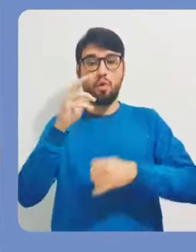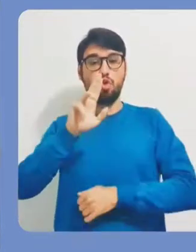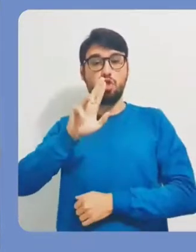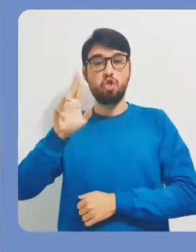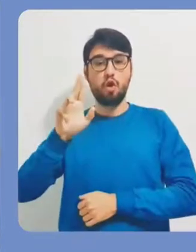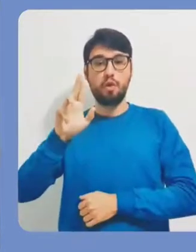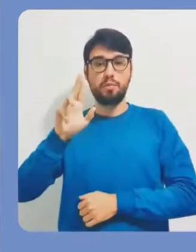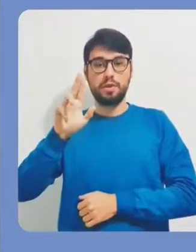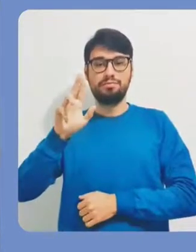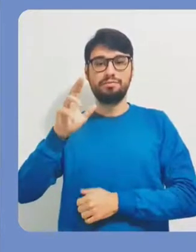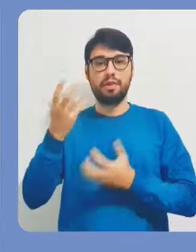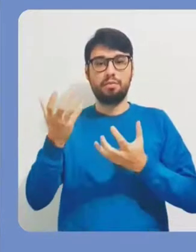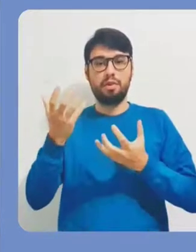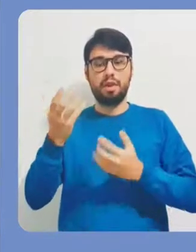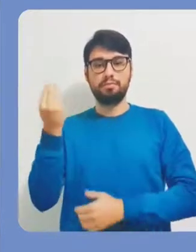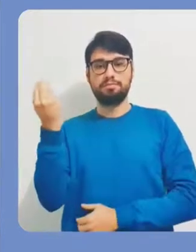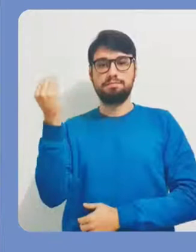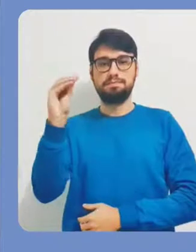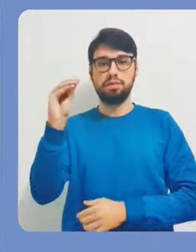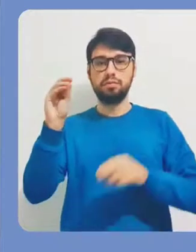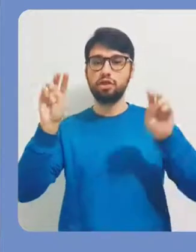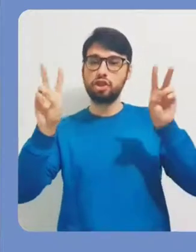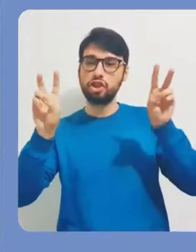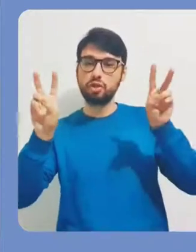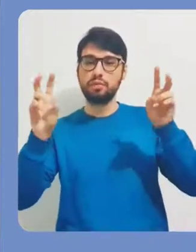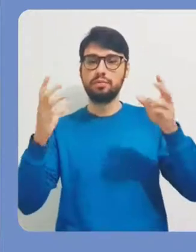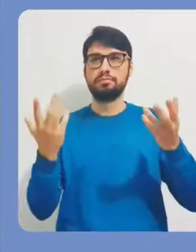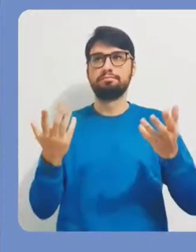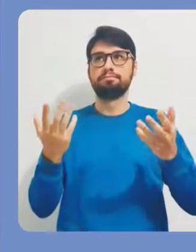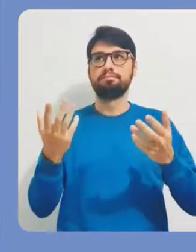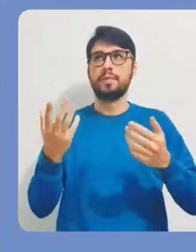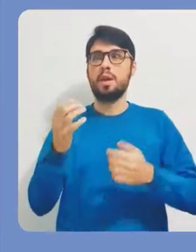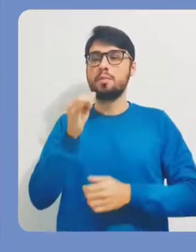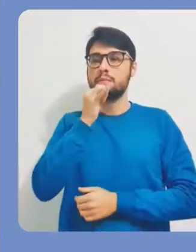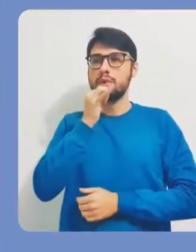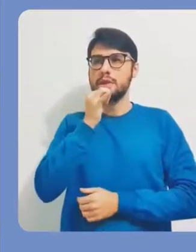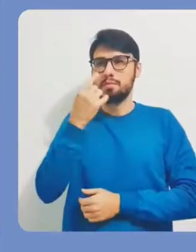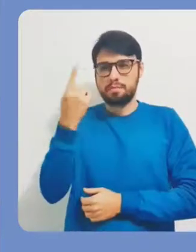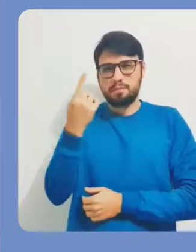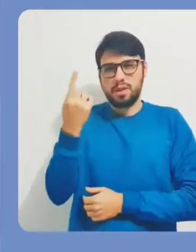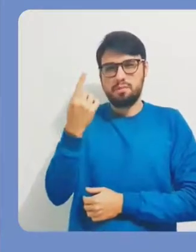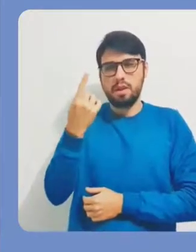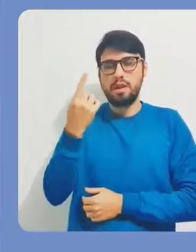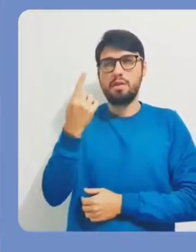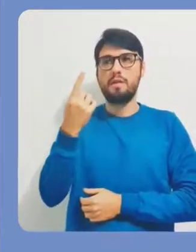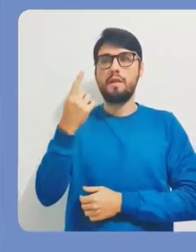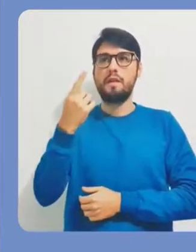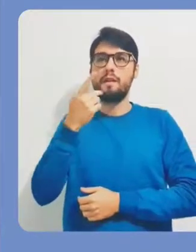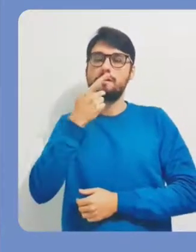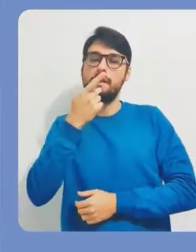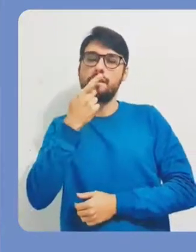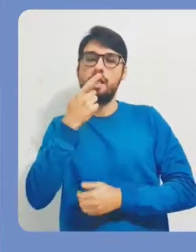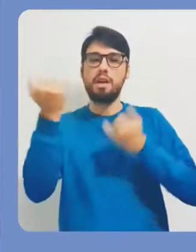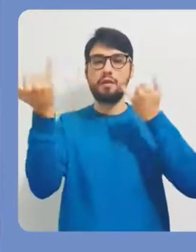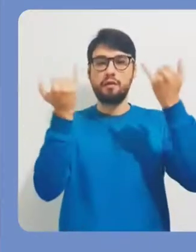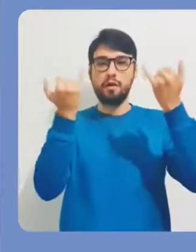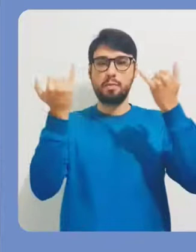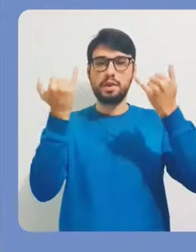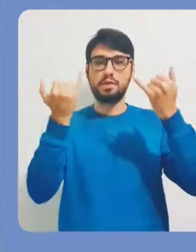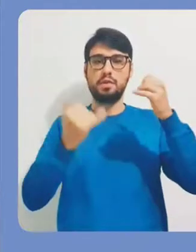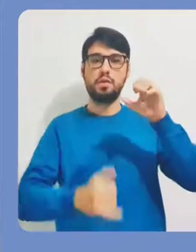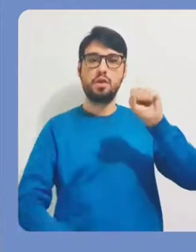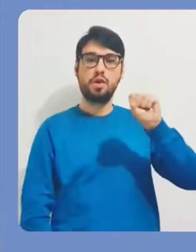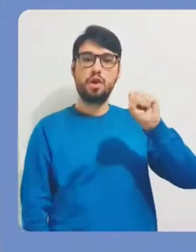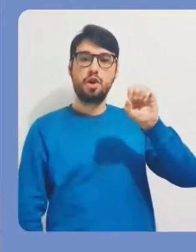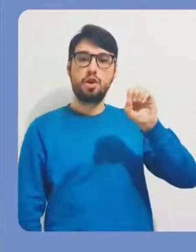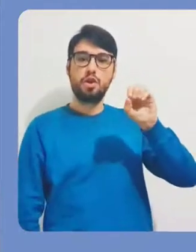Eu preciso então informar o nome da página, então eu vou colocar aqui o título da página. Neste caso,